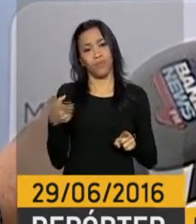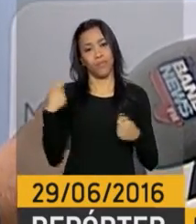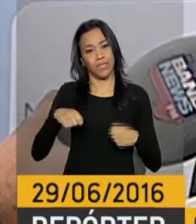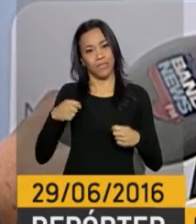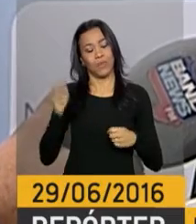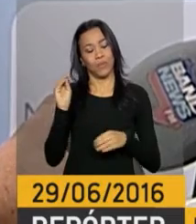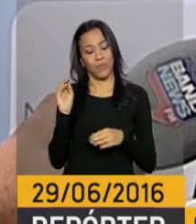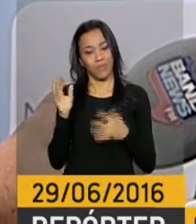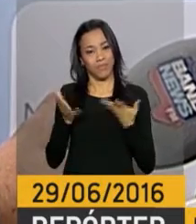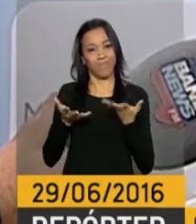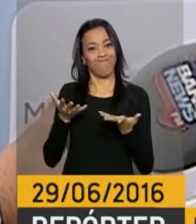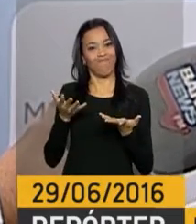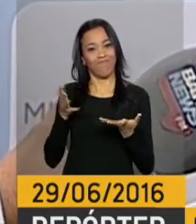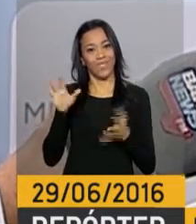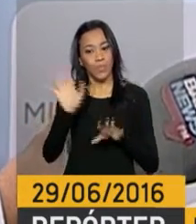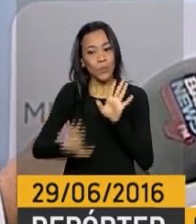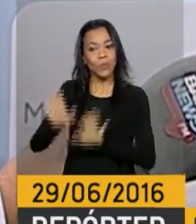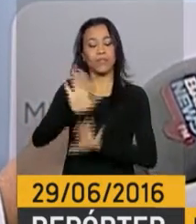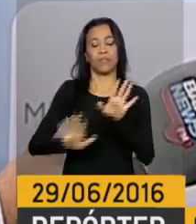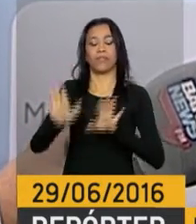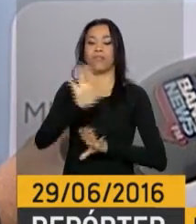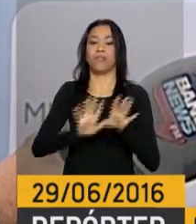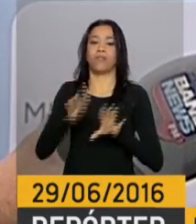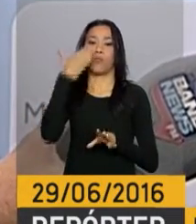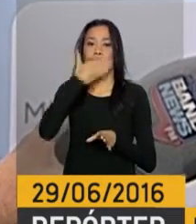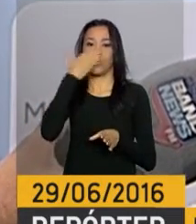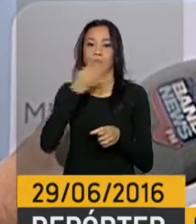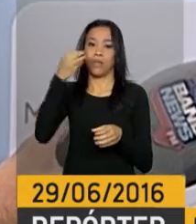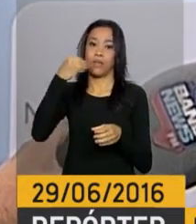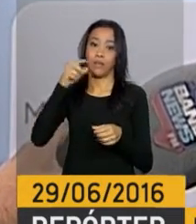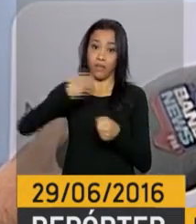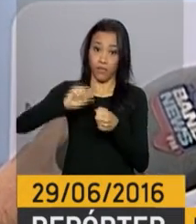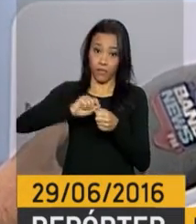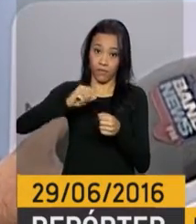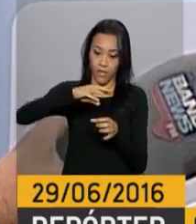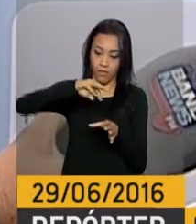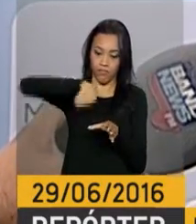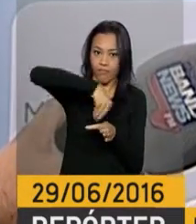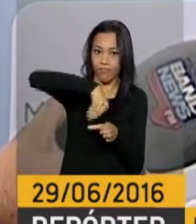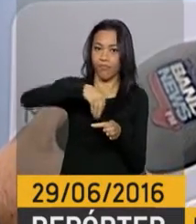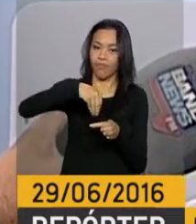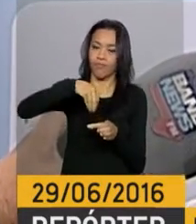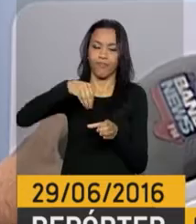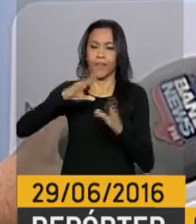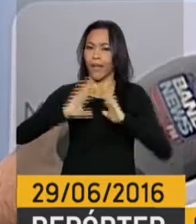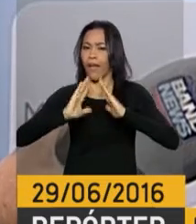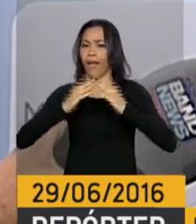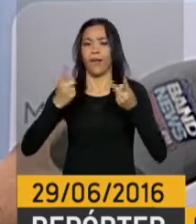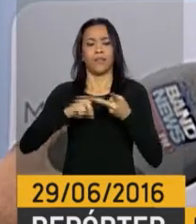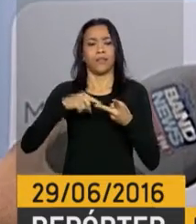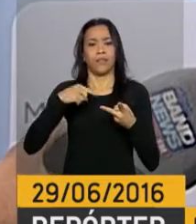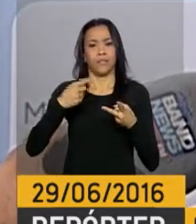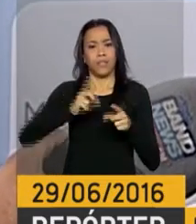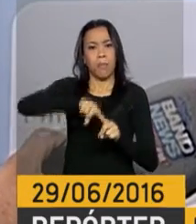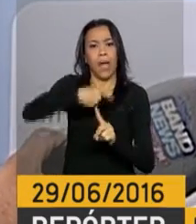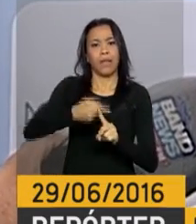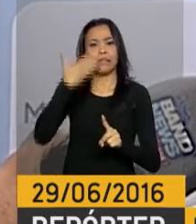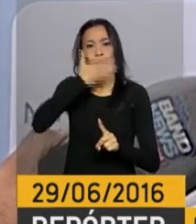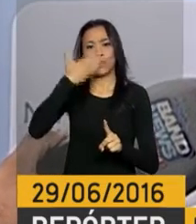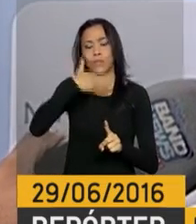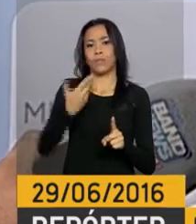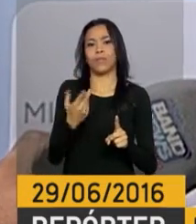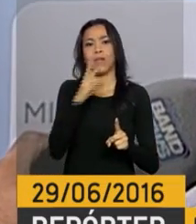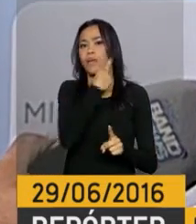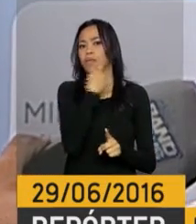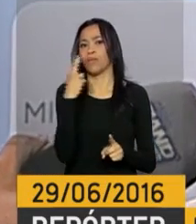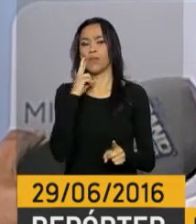cuidar especialmente do açúcar adicionado em casa e do sal adicionado em casa, né, nos restaurantes, na alimentação